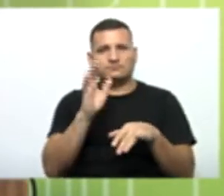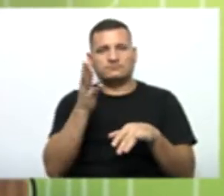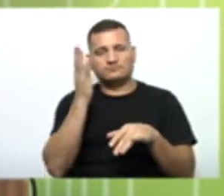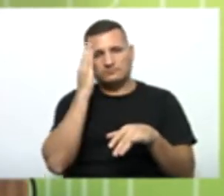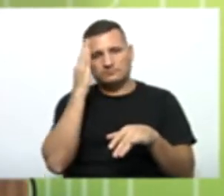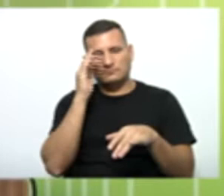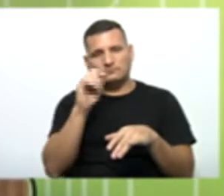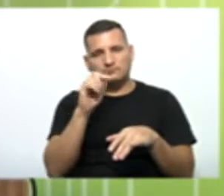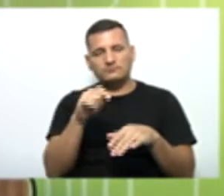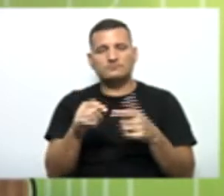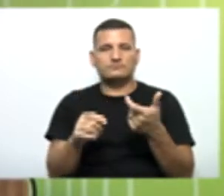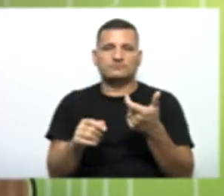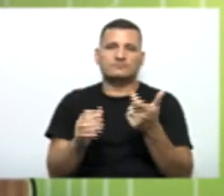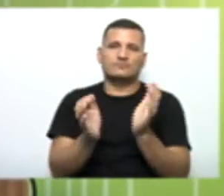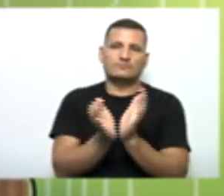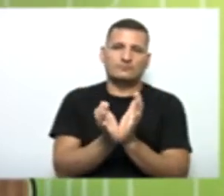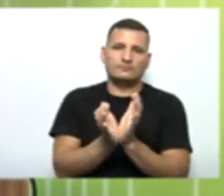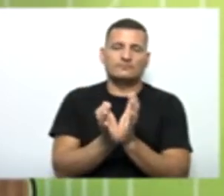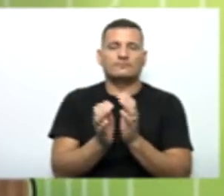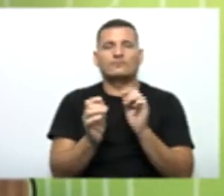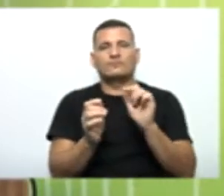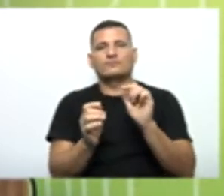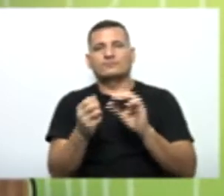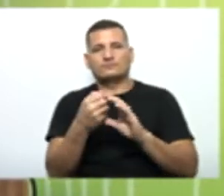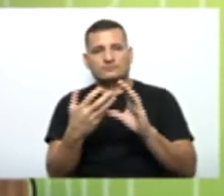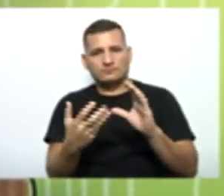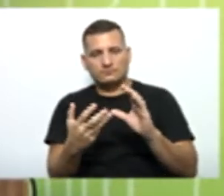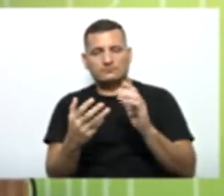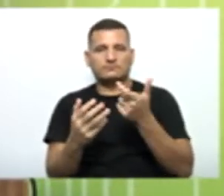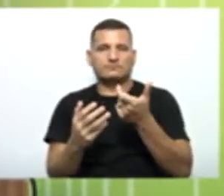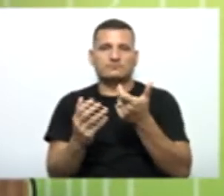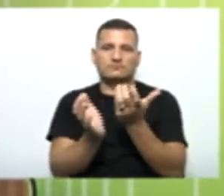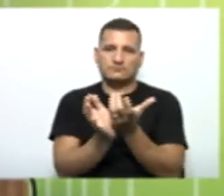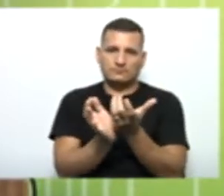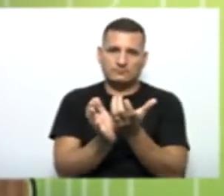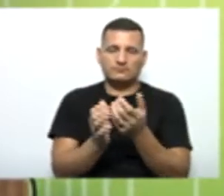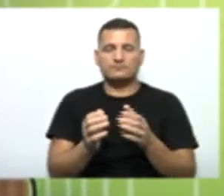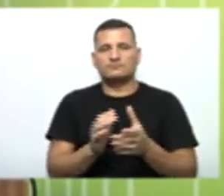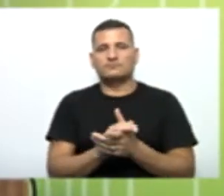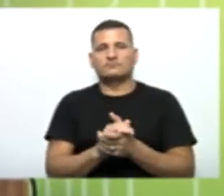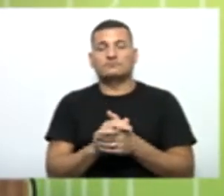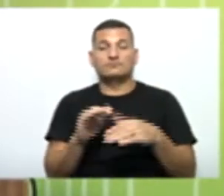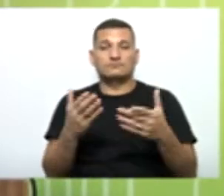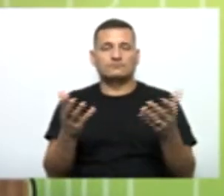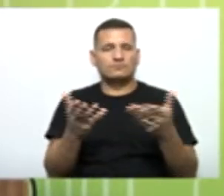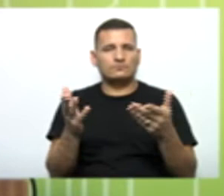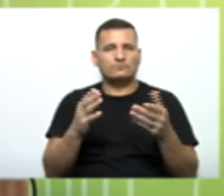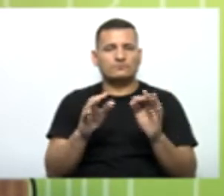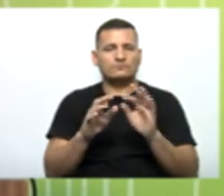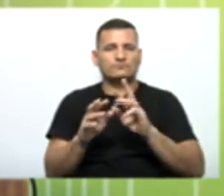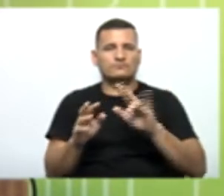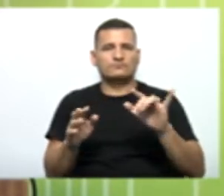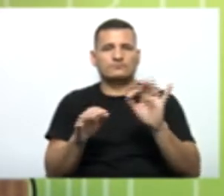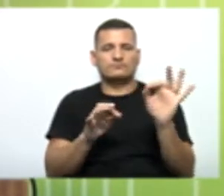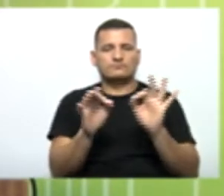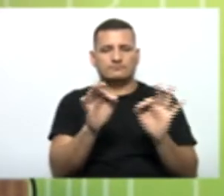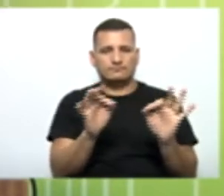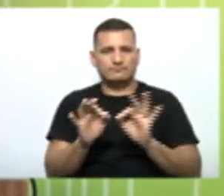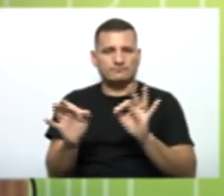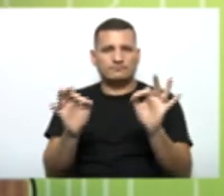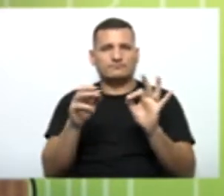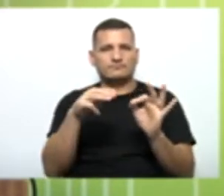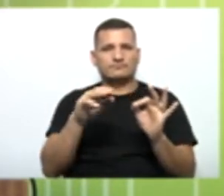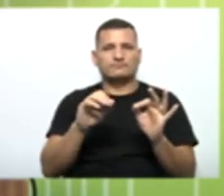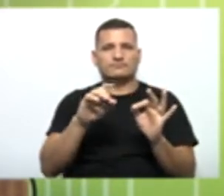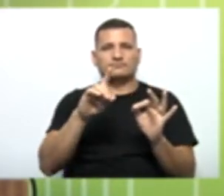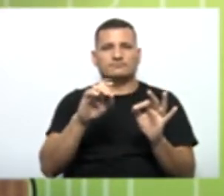classe, você já sabe o que é um atributo. Hoje, nós vamos modelar eles. Como assim modelar? Nós vamos organizar,